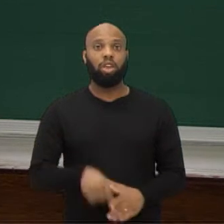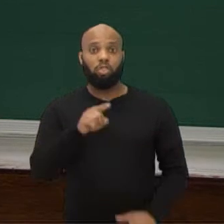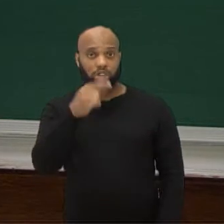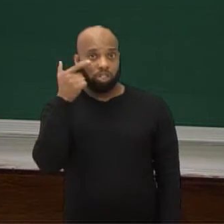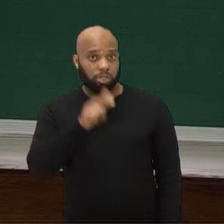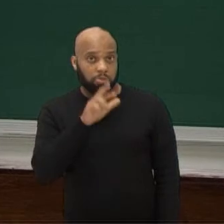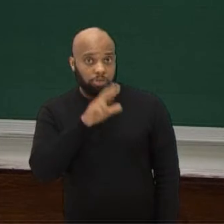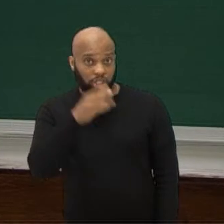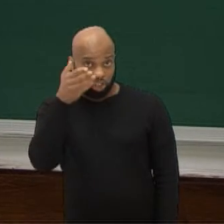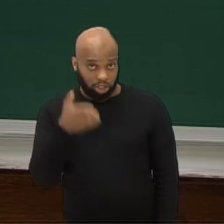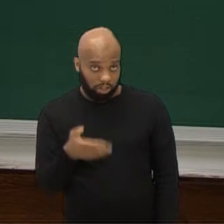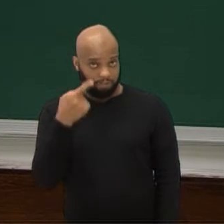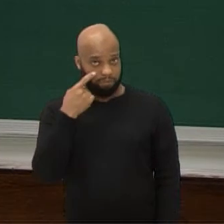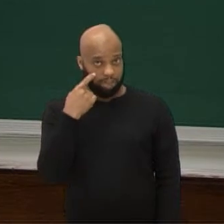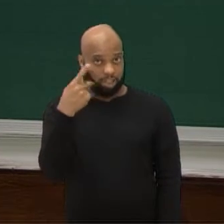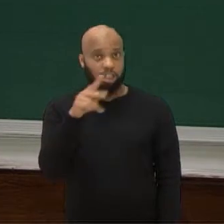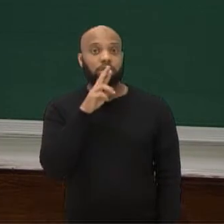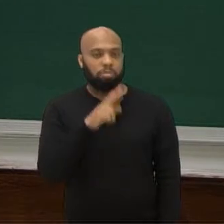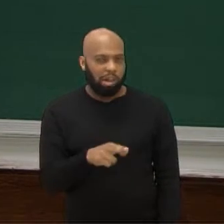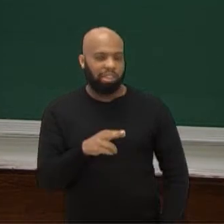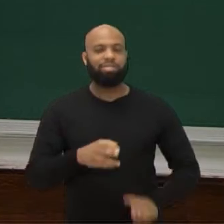Conseguiu responder? Vamos ver?